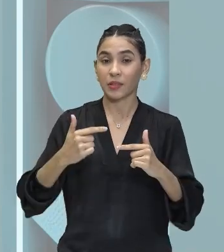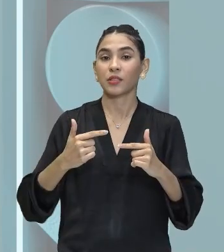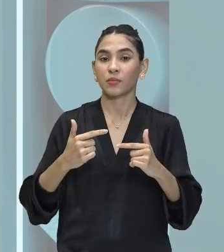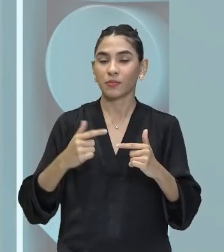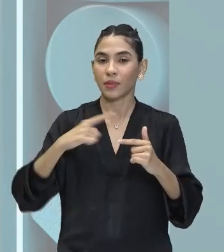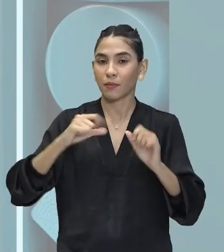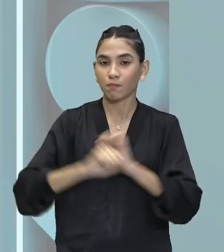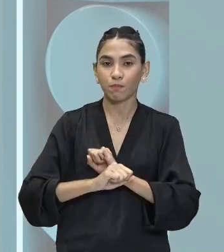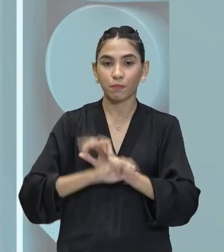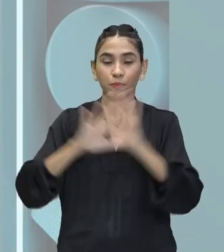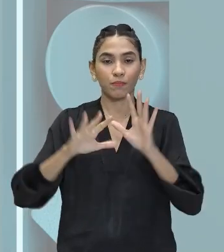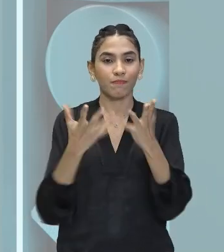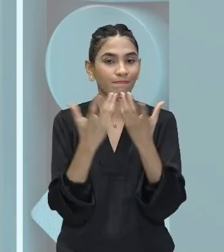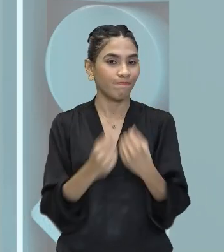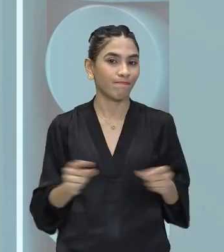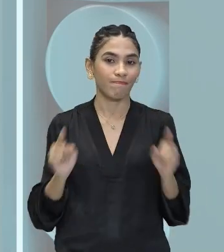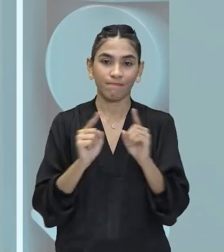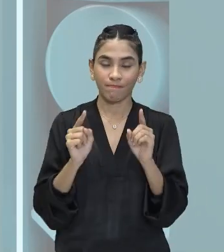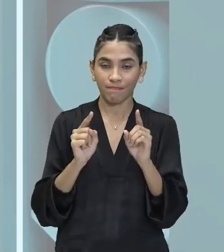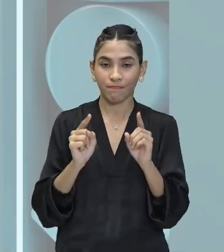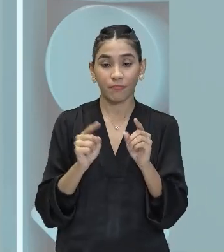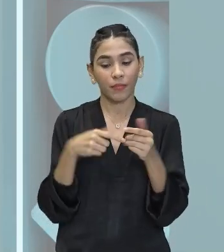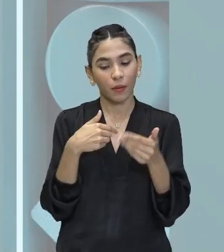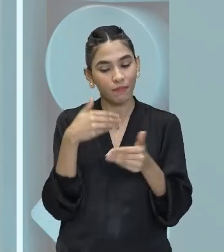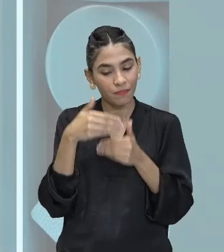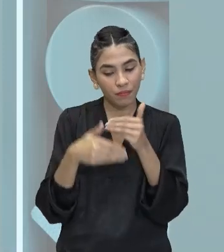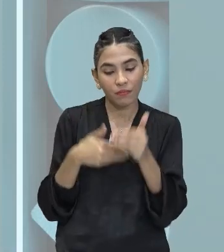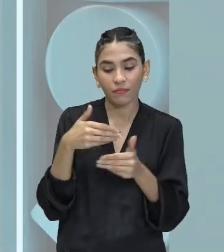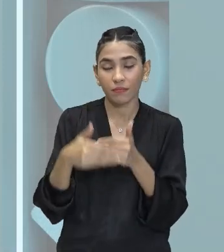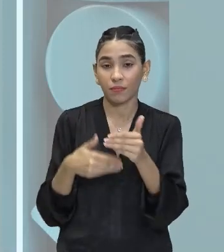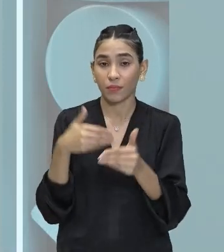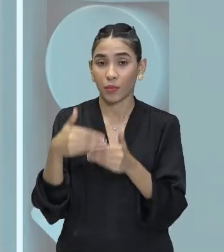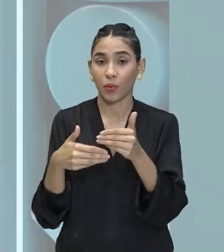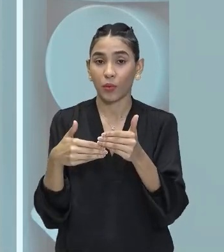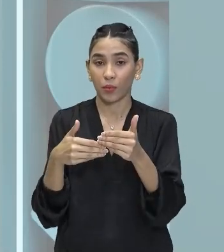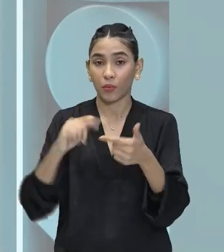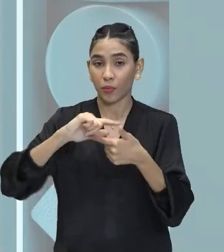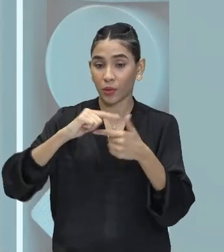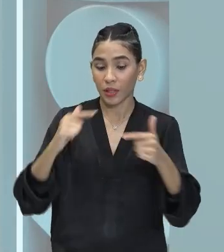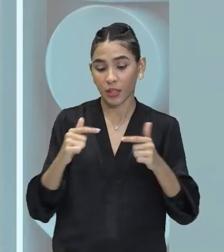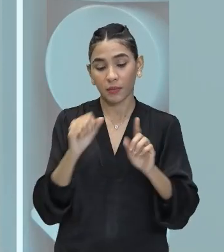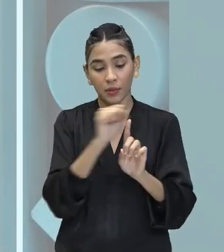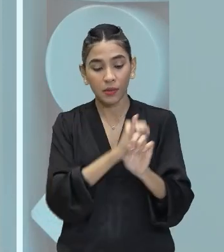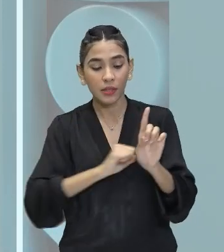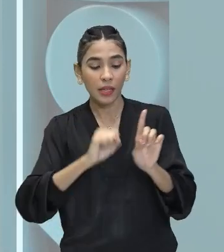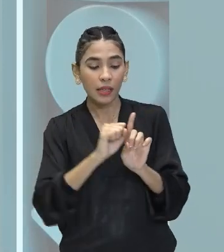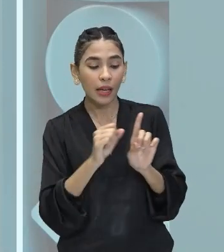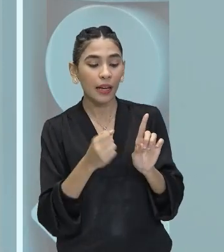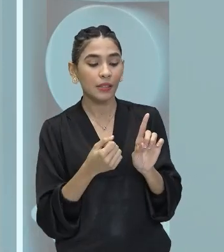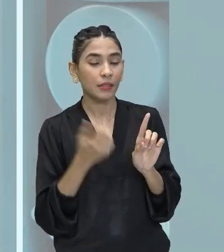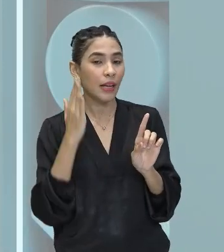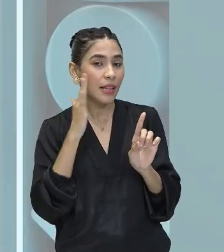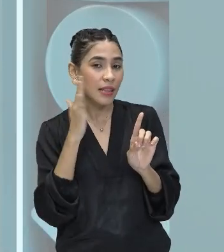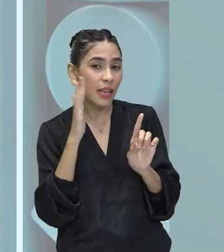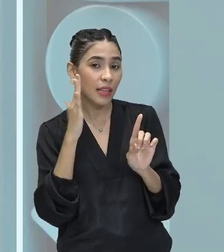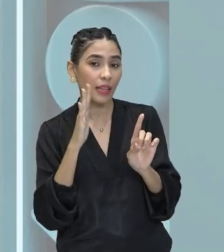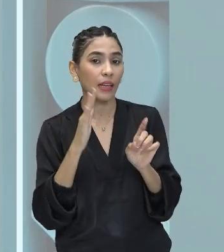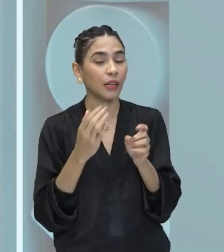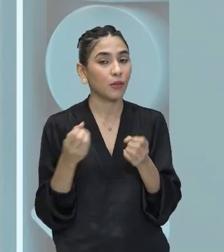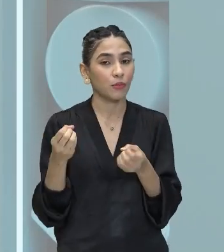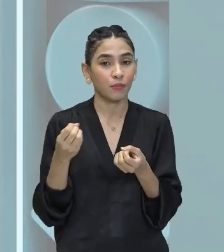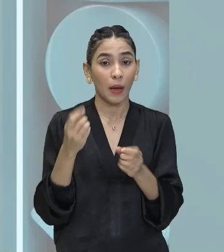não foi bem recebido. Aos poucos é que a sociedade foi compreendendo essas